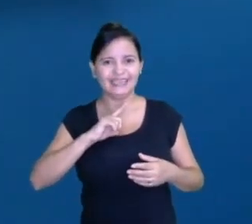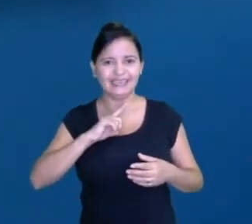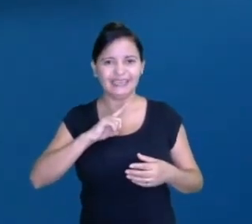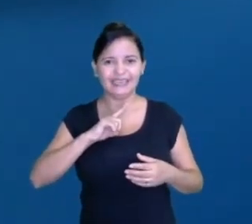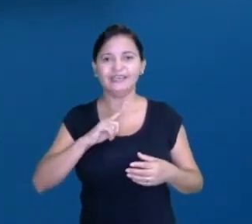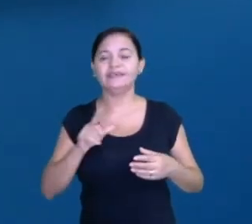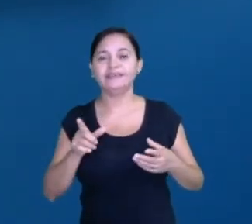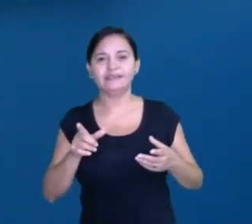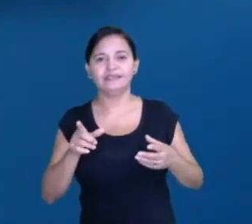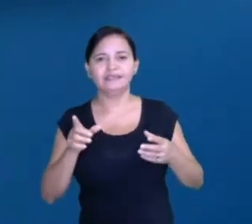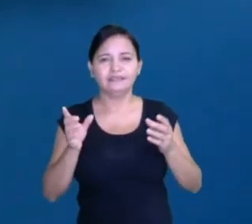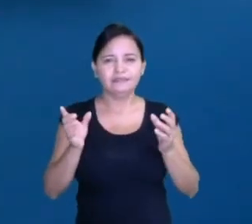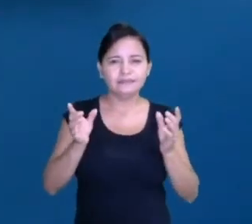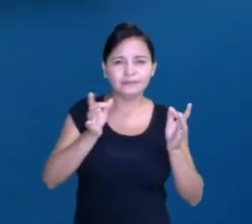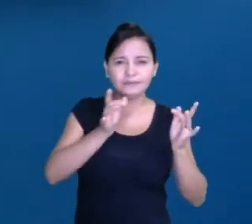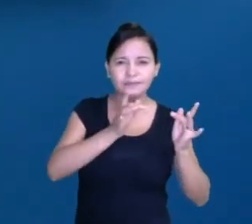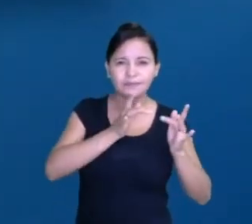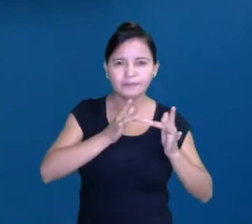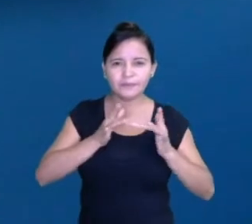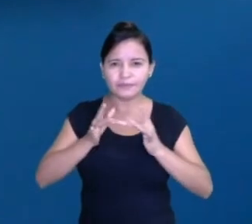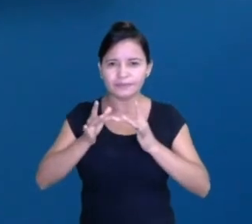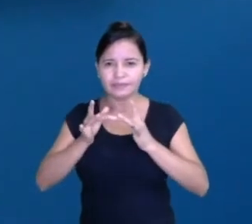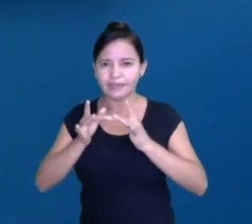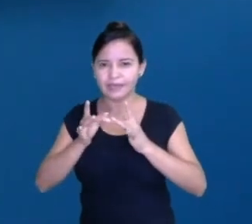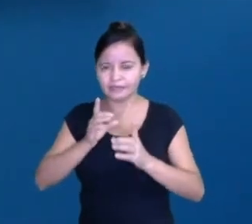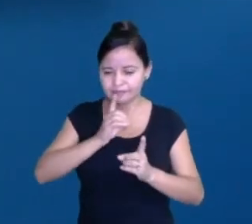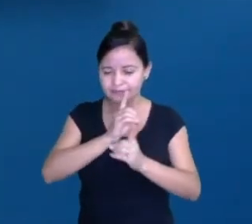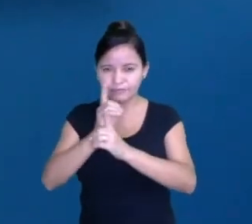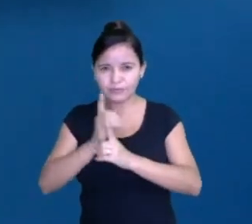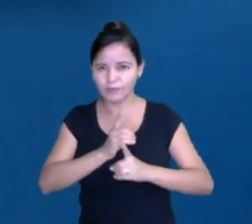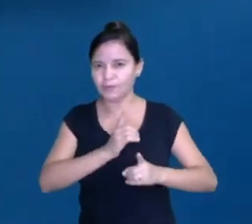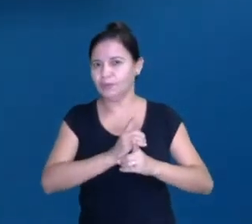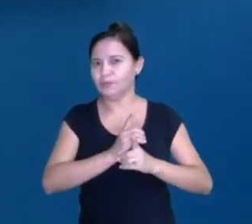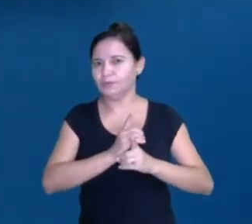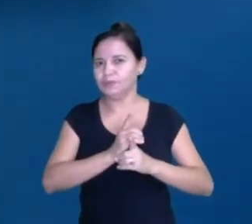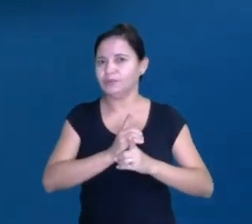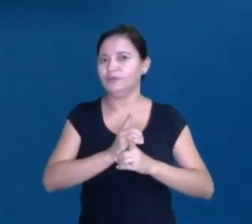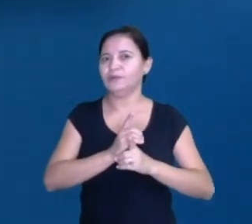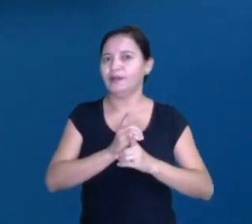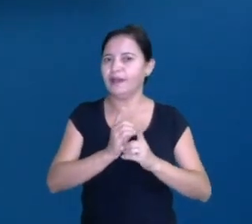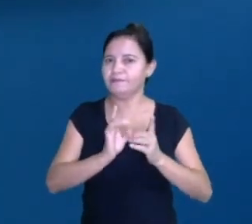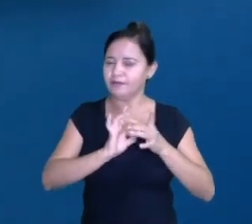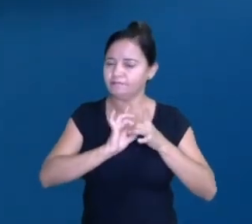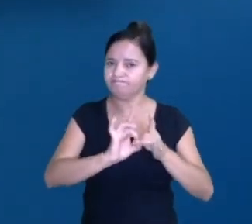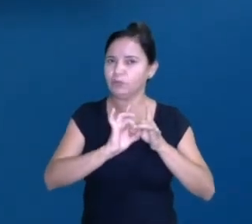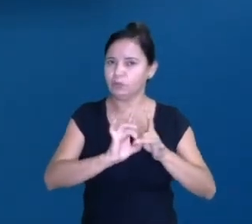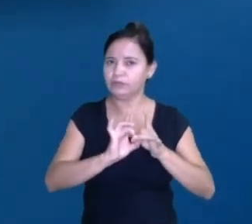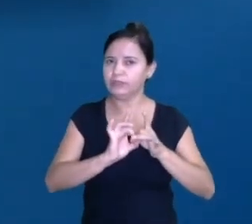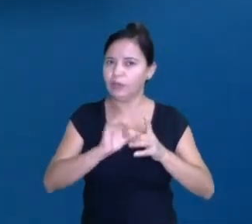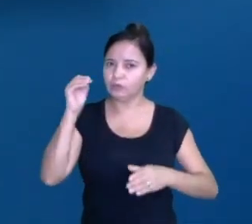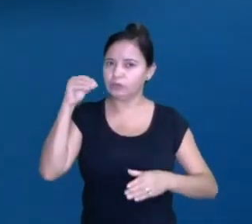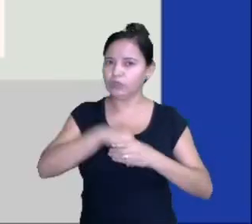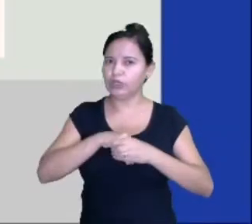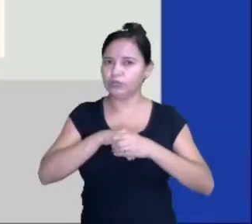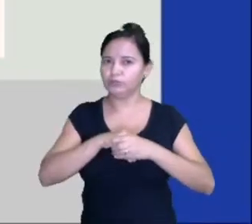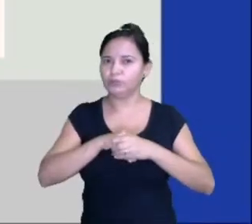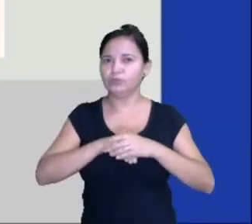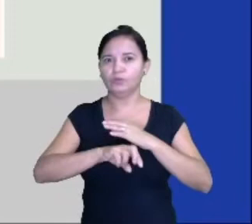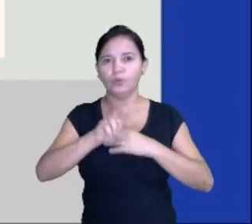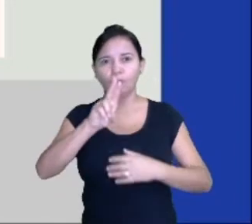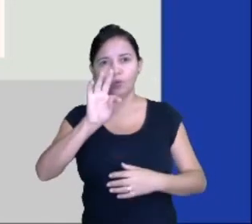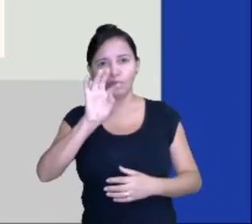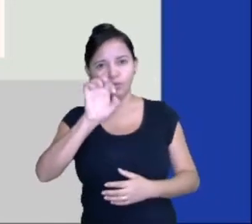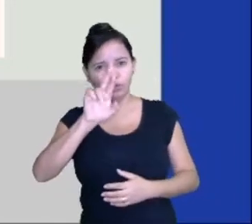vai justamente, essa célula que houve encontro entre o gameta masculino e o gameta feminino, ele vai ser abrigado nessa estrutura que está lá no útero, tá? E